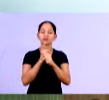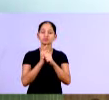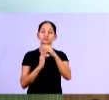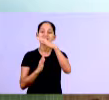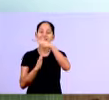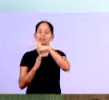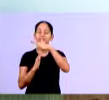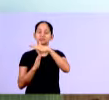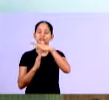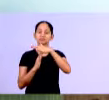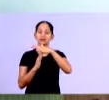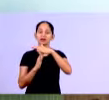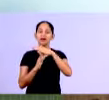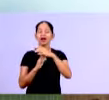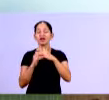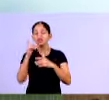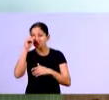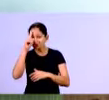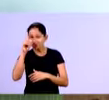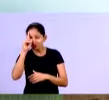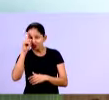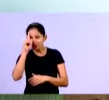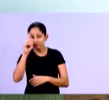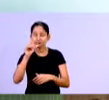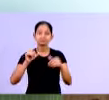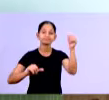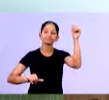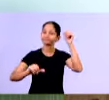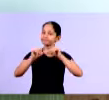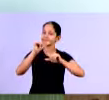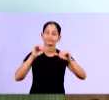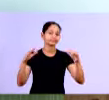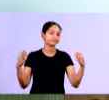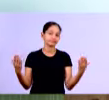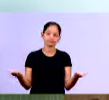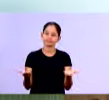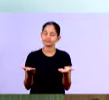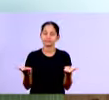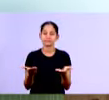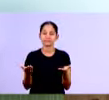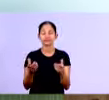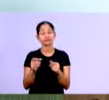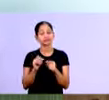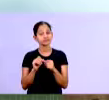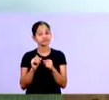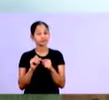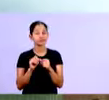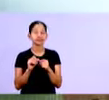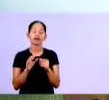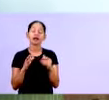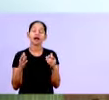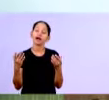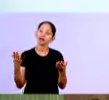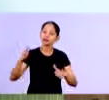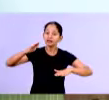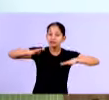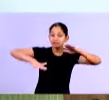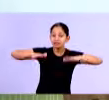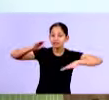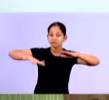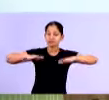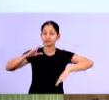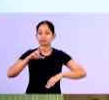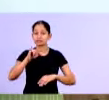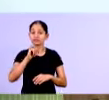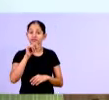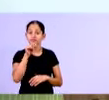tempo em dias. Eu vou ter que transformar a taxa para dias. E aí, ocorre nessas horas, se você, por